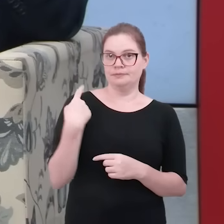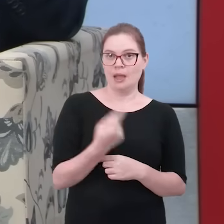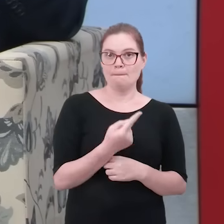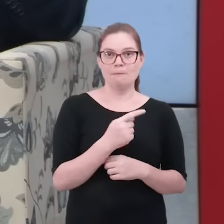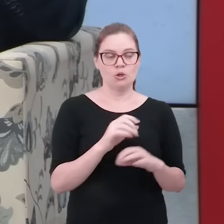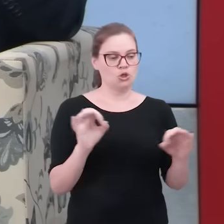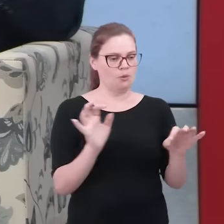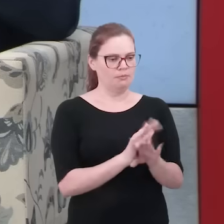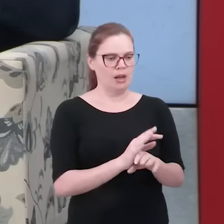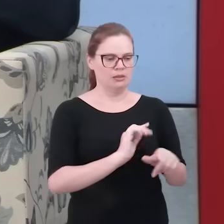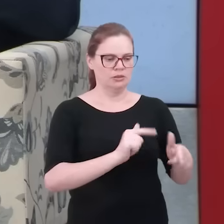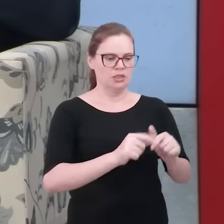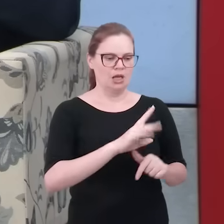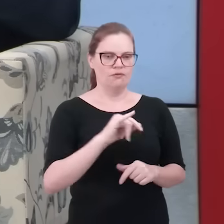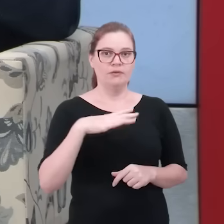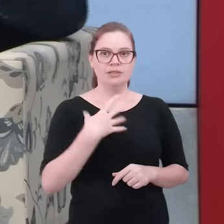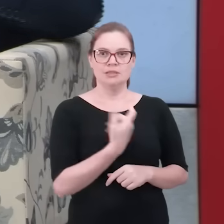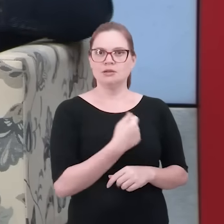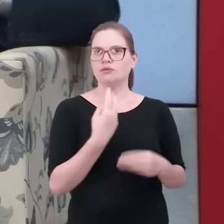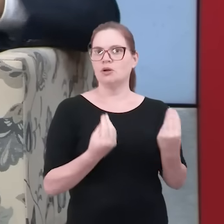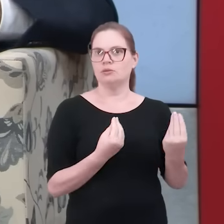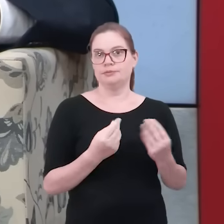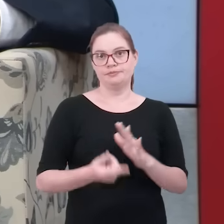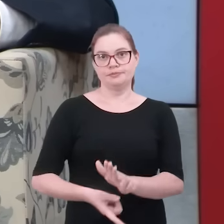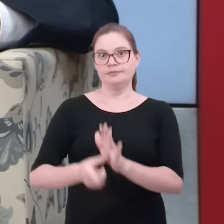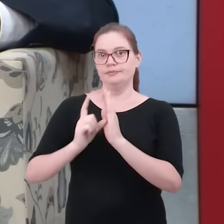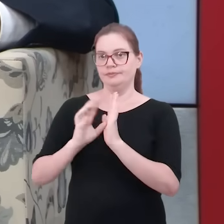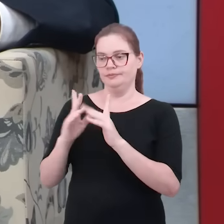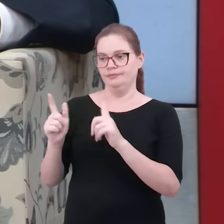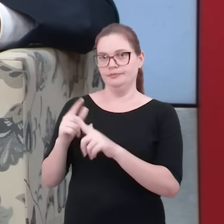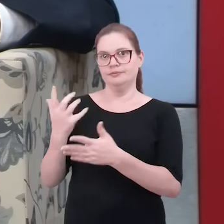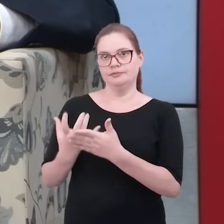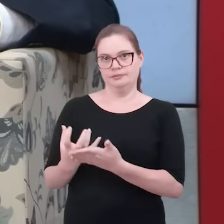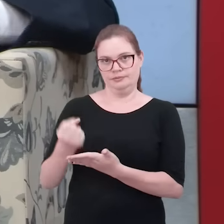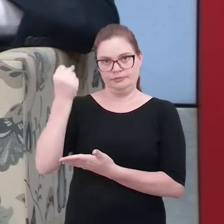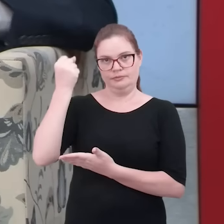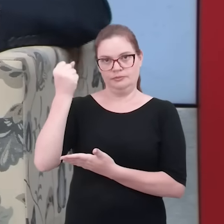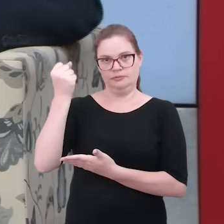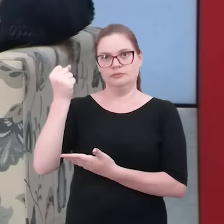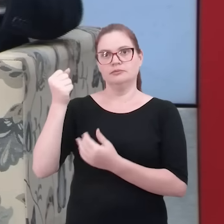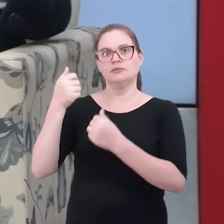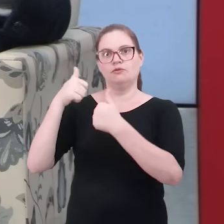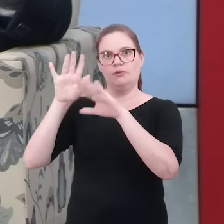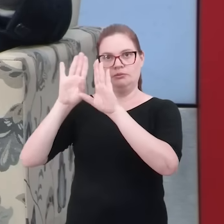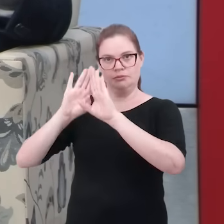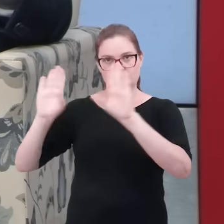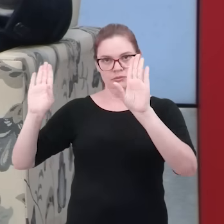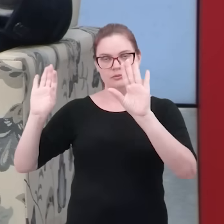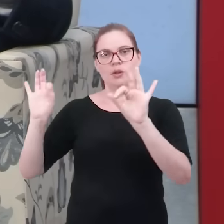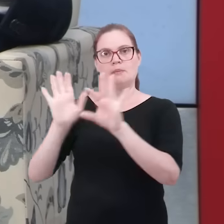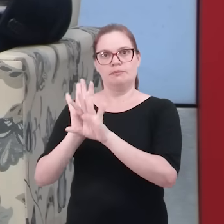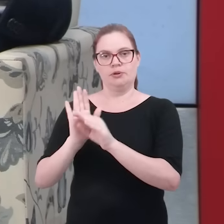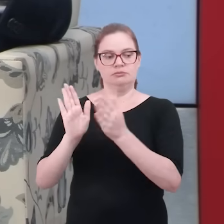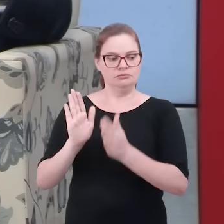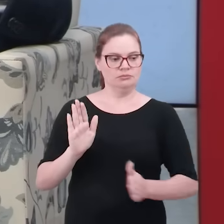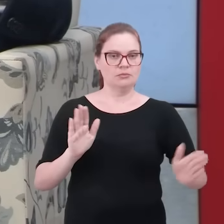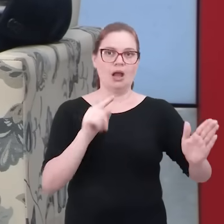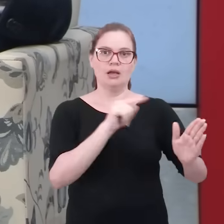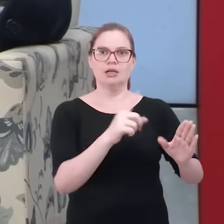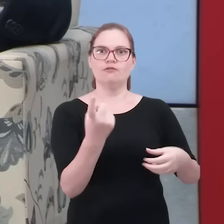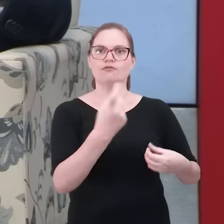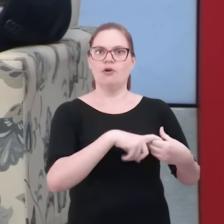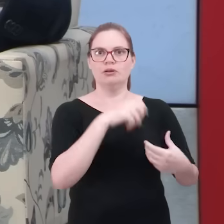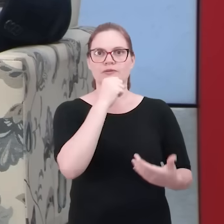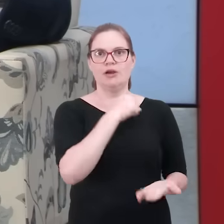todo Israel será salvo. Como que isso vai acontecer? A igreja é arrebatada, aí dá lugar a entrar mais um